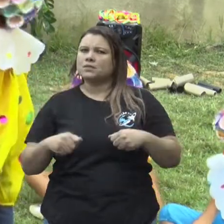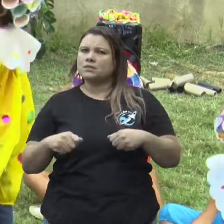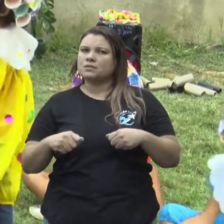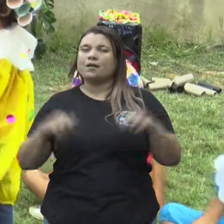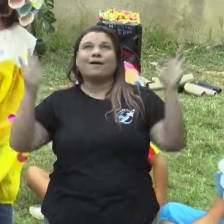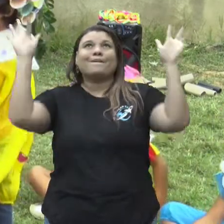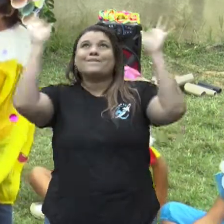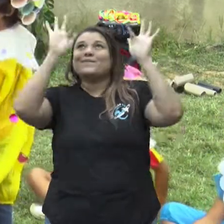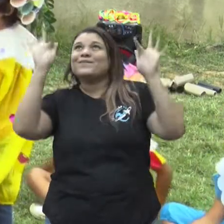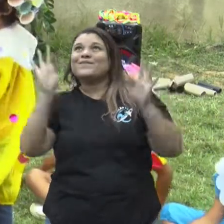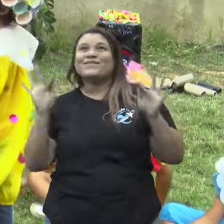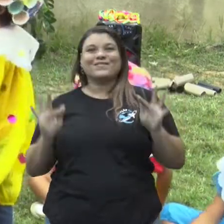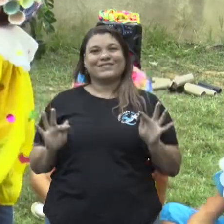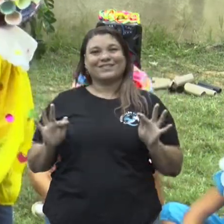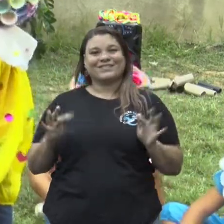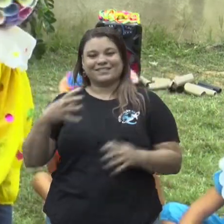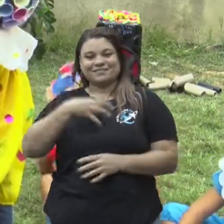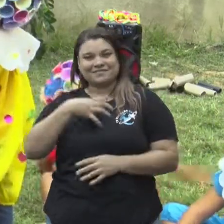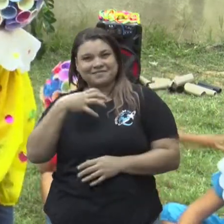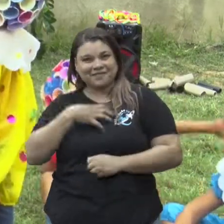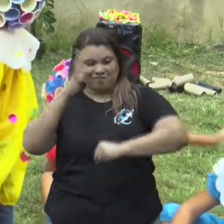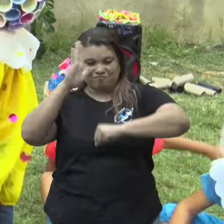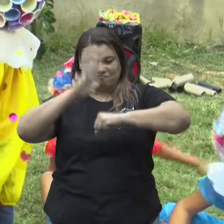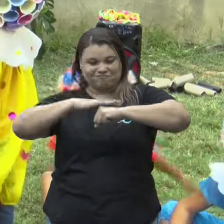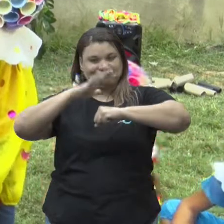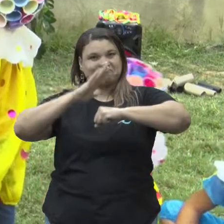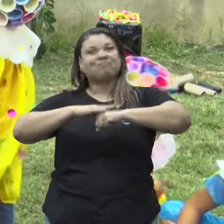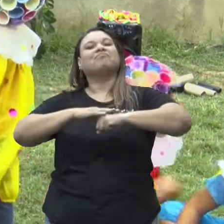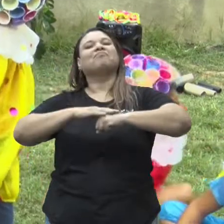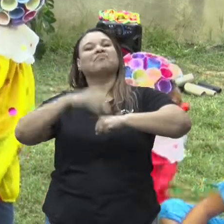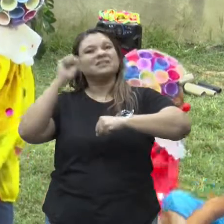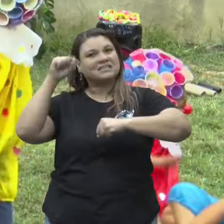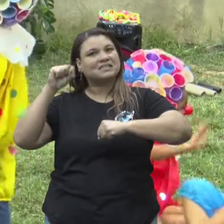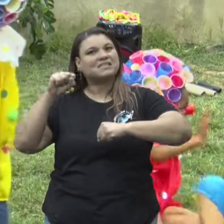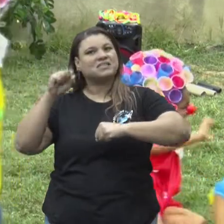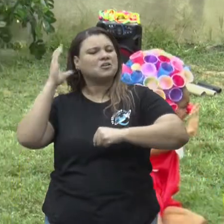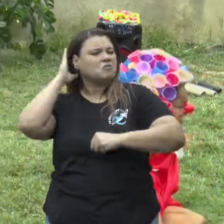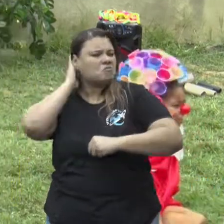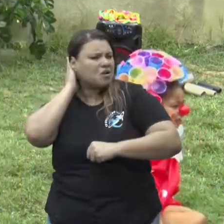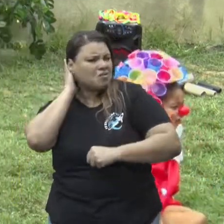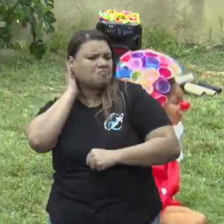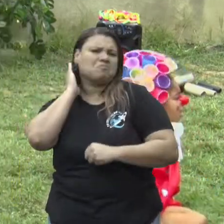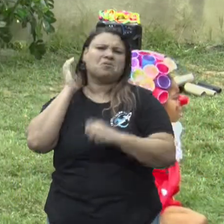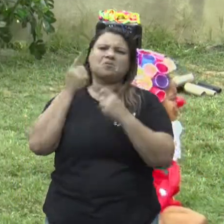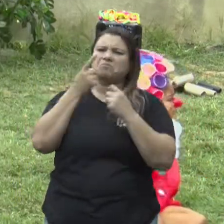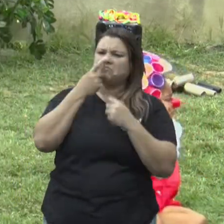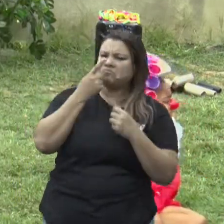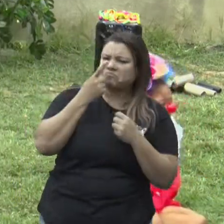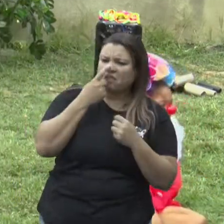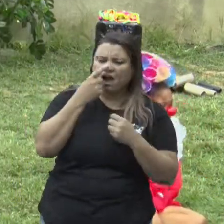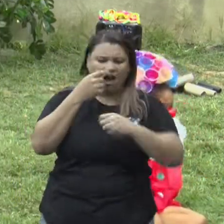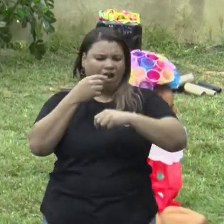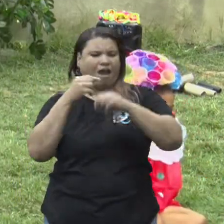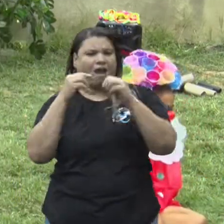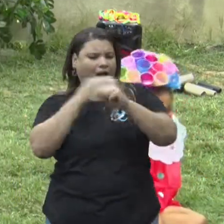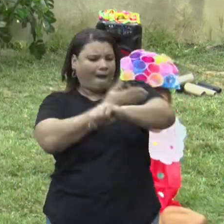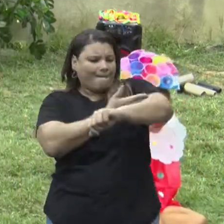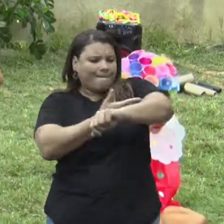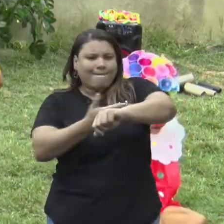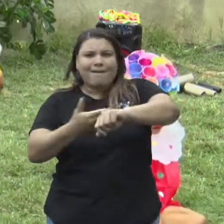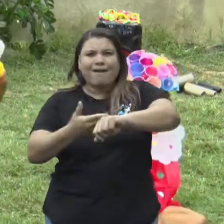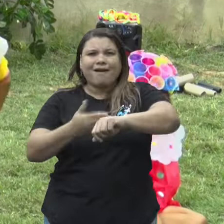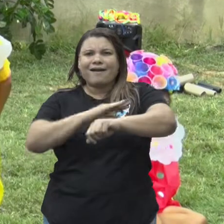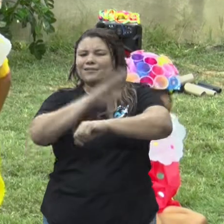é. Magrinho, gordinho, pequenininho, com cabelo colorido. Tá bom? E